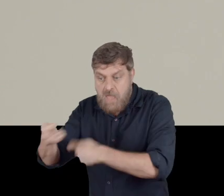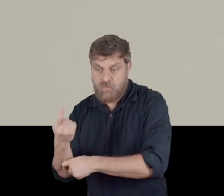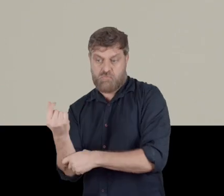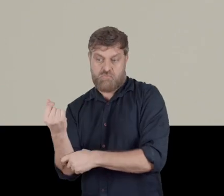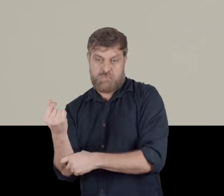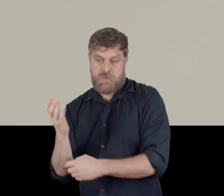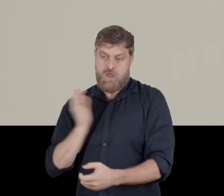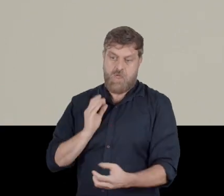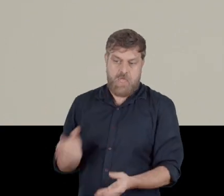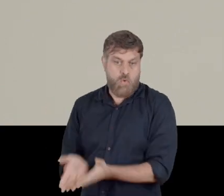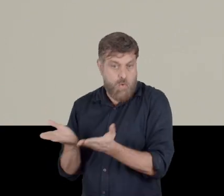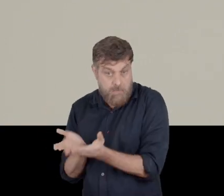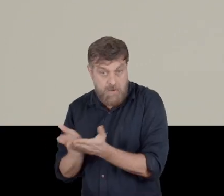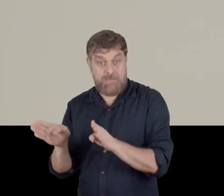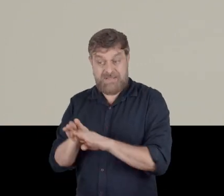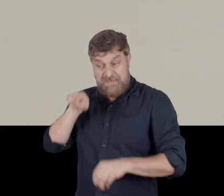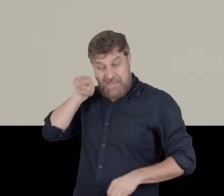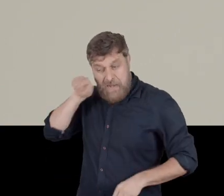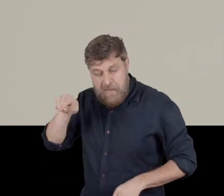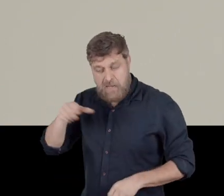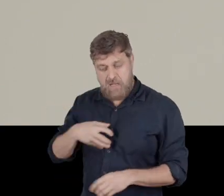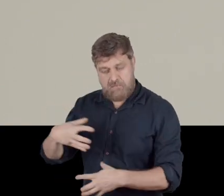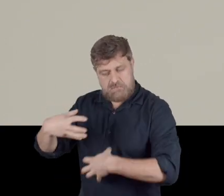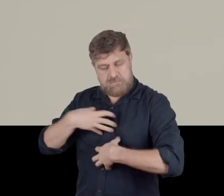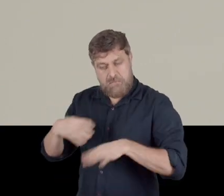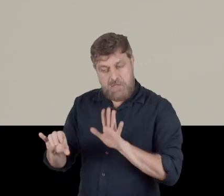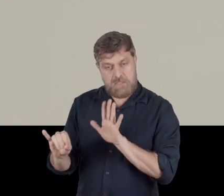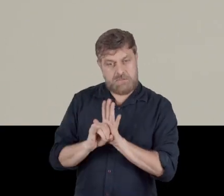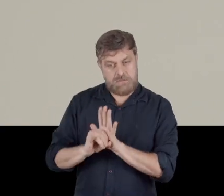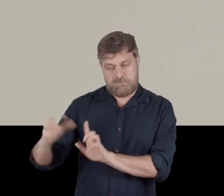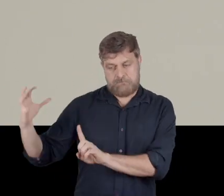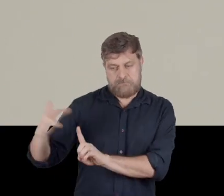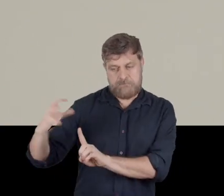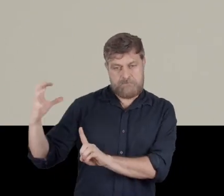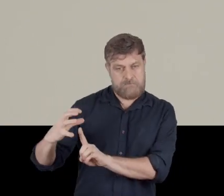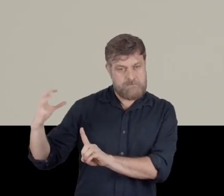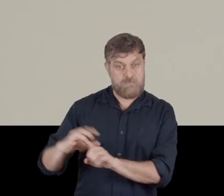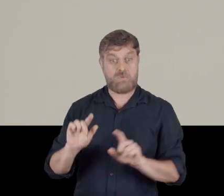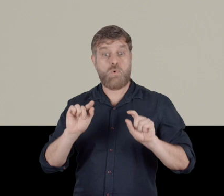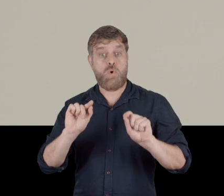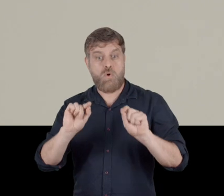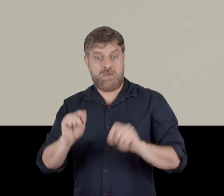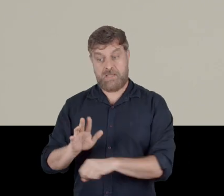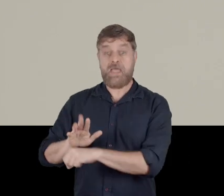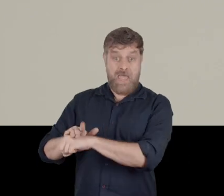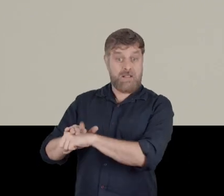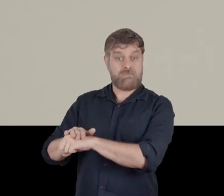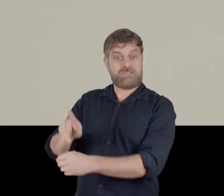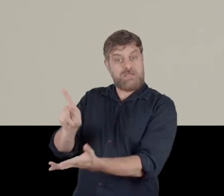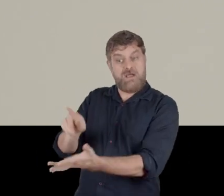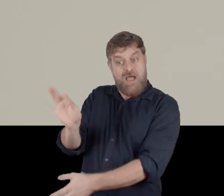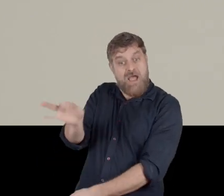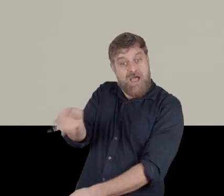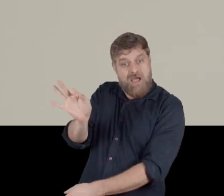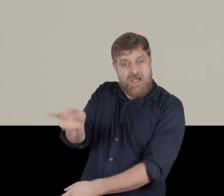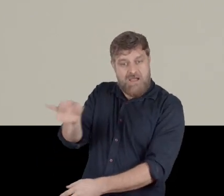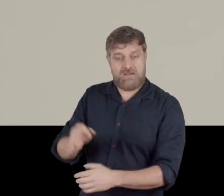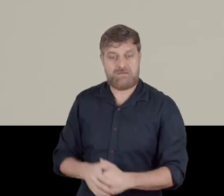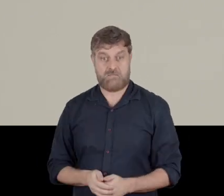individualidade, do nível socioeconômico, mas tem um quê daquilo lá que afeta a identidade, que